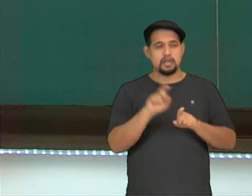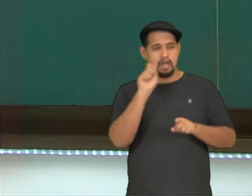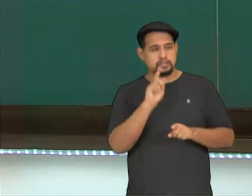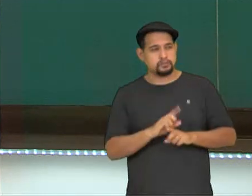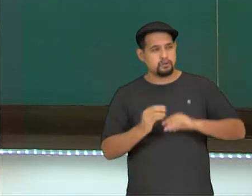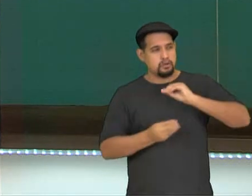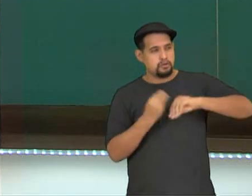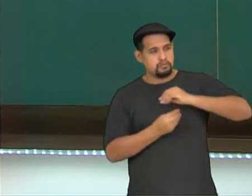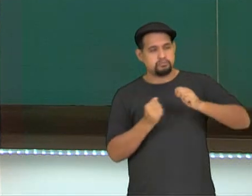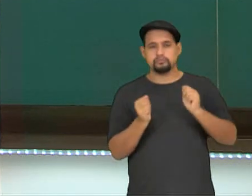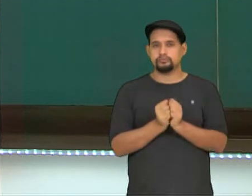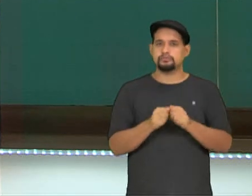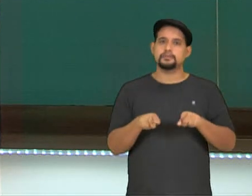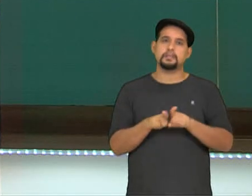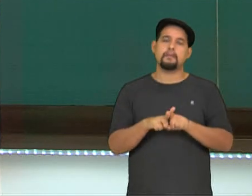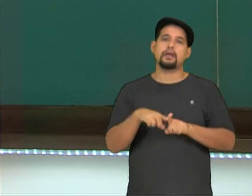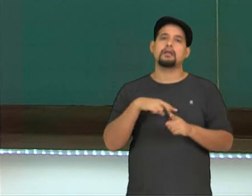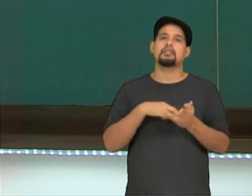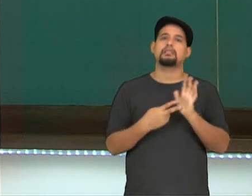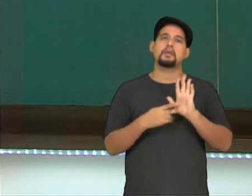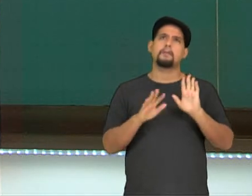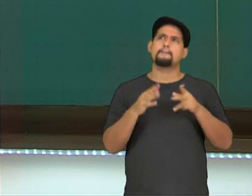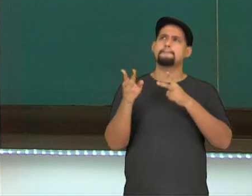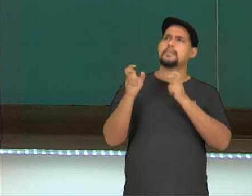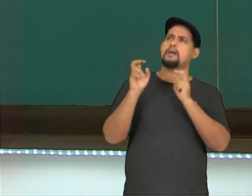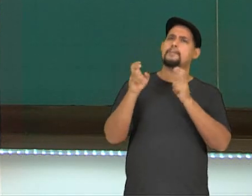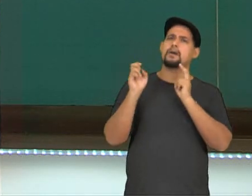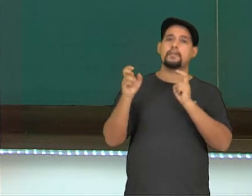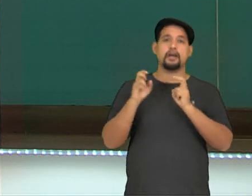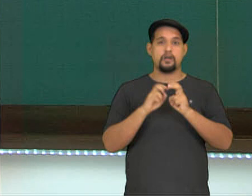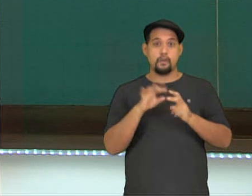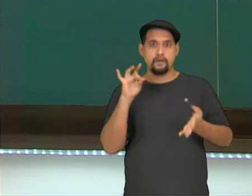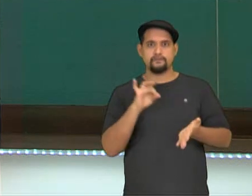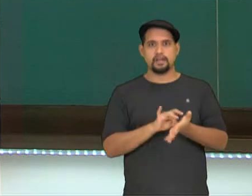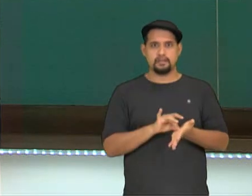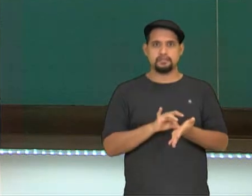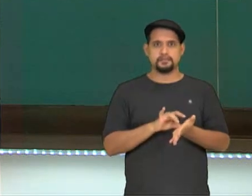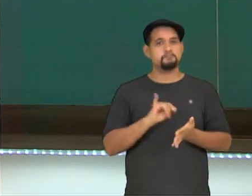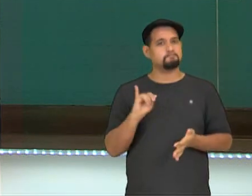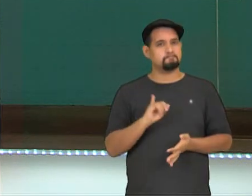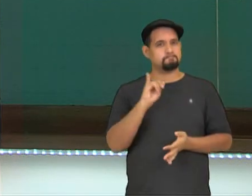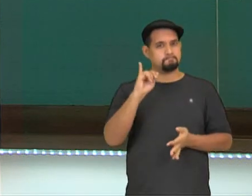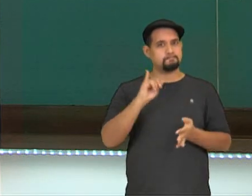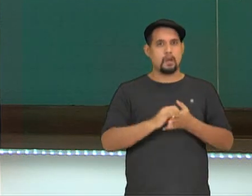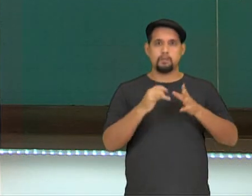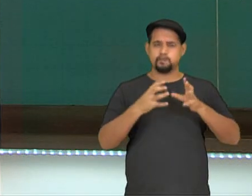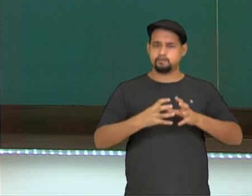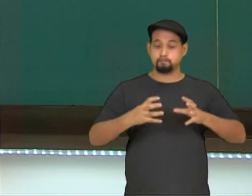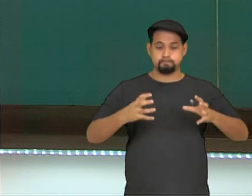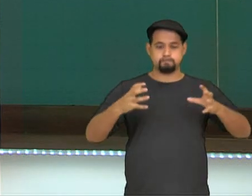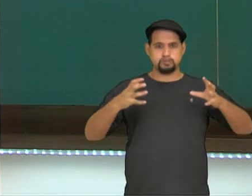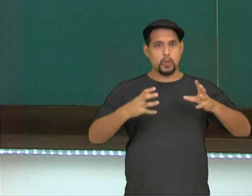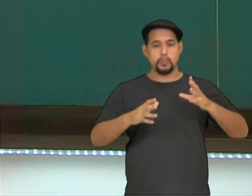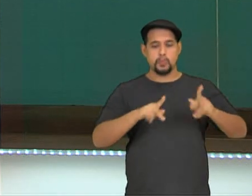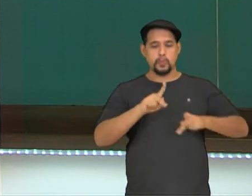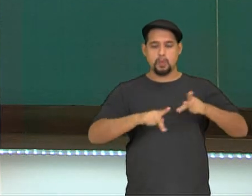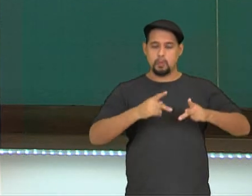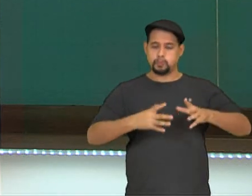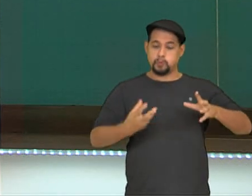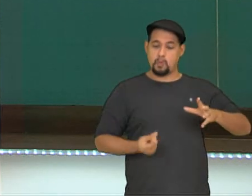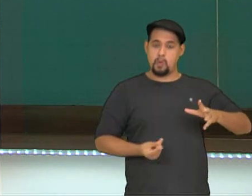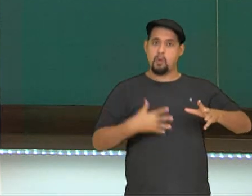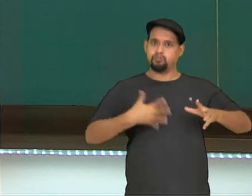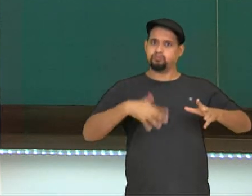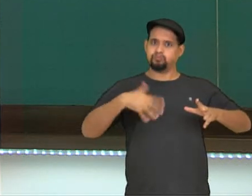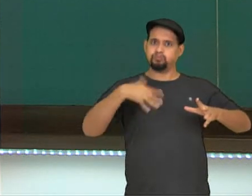juntos dava mais ou menos uma impressão com relação à realeza, então a importância, a grandeza. E isso para a época era uma fortuna e